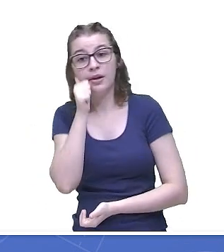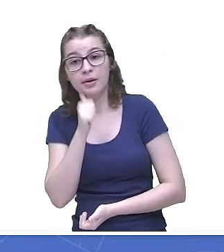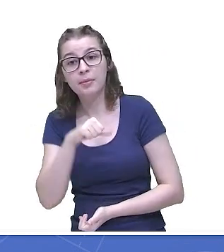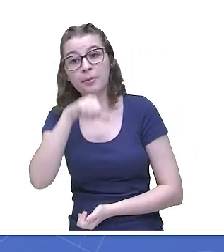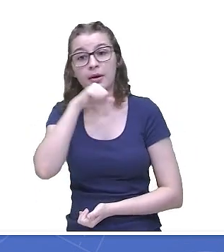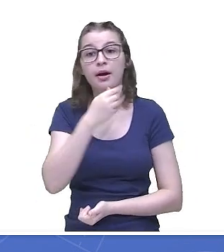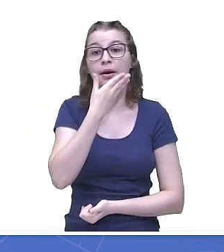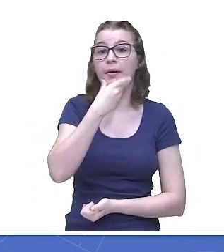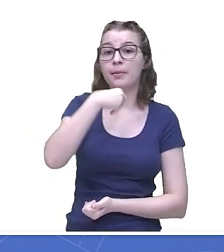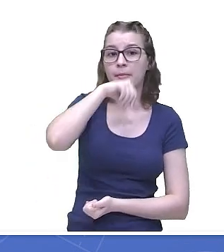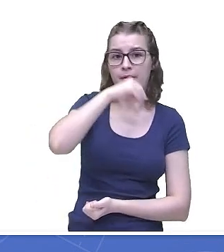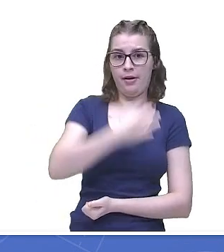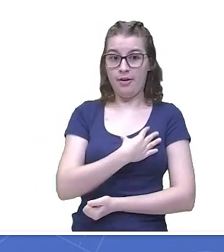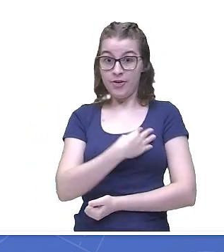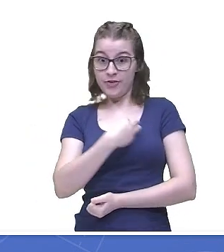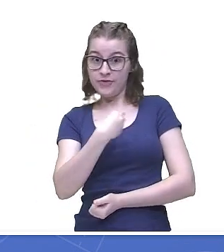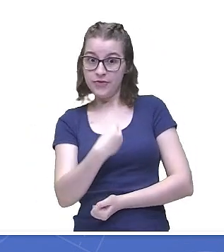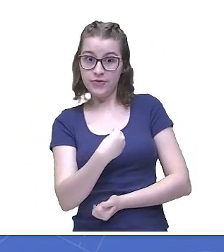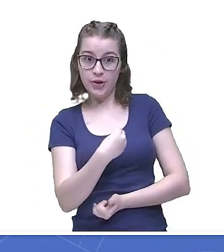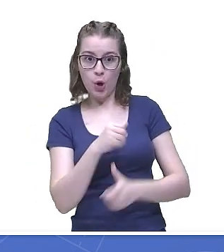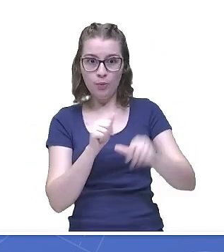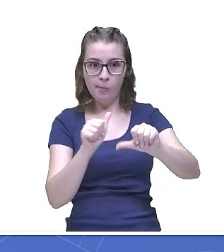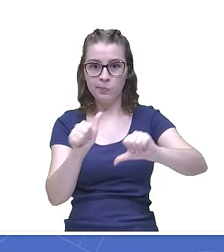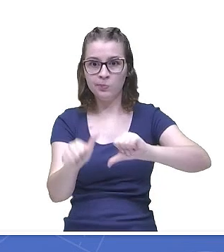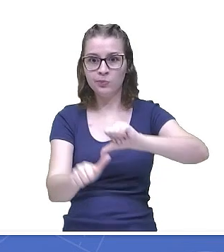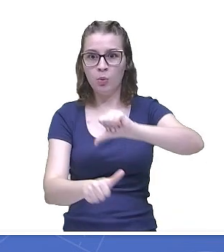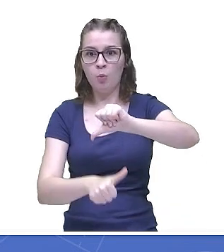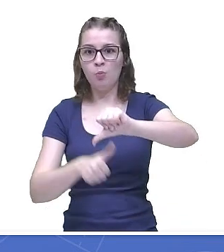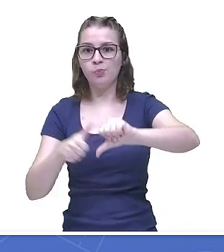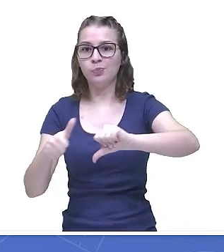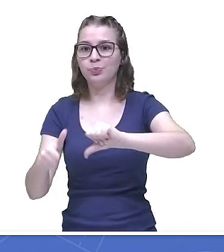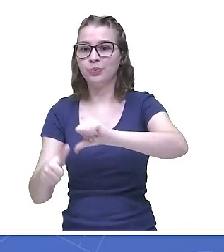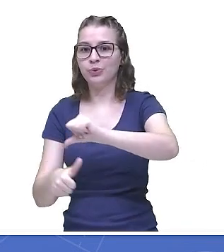filhos, cedeu lugar para